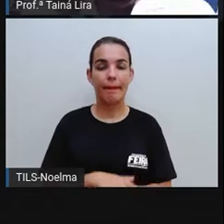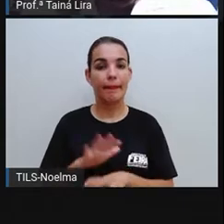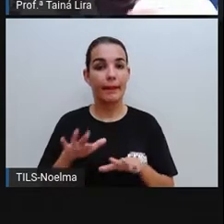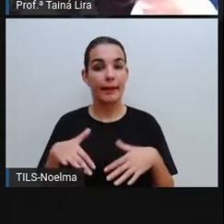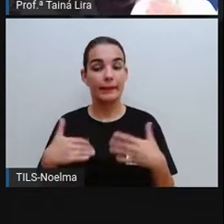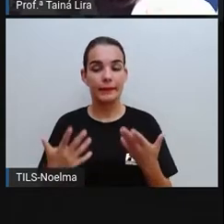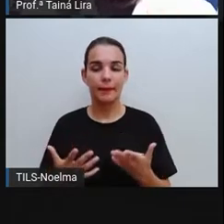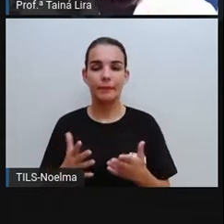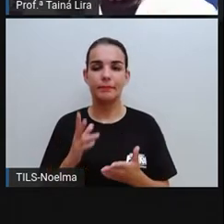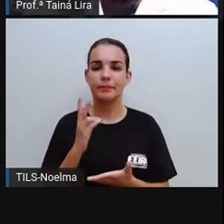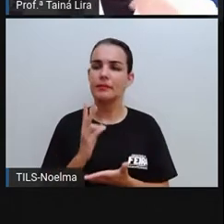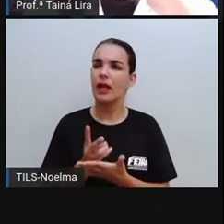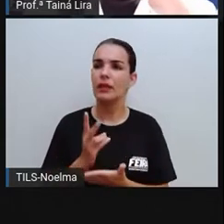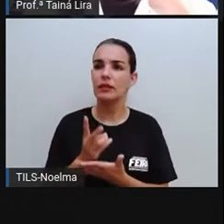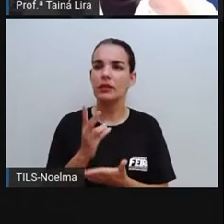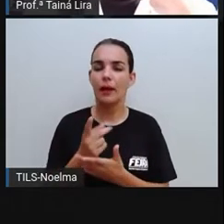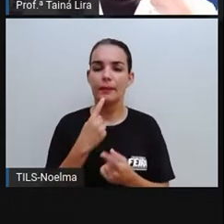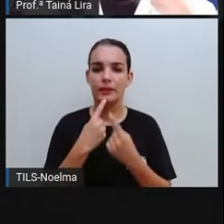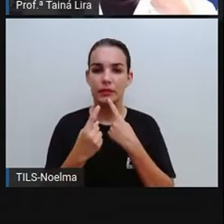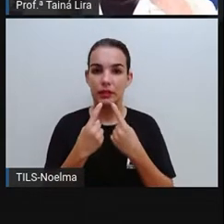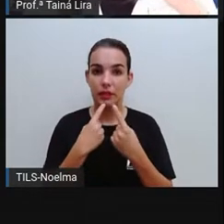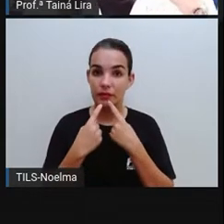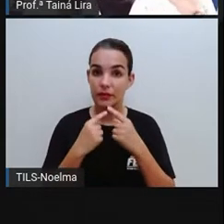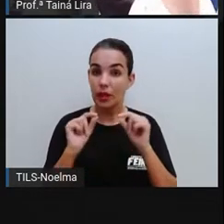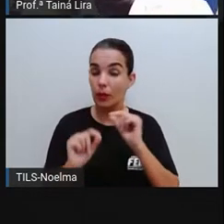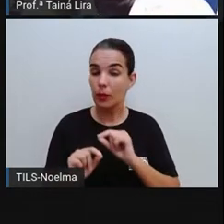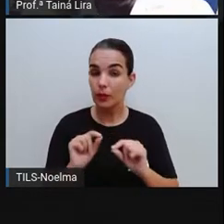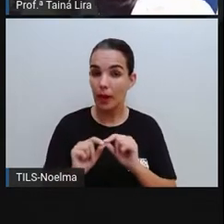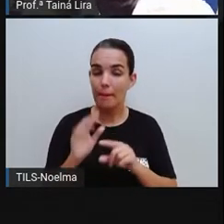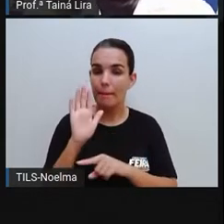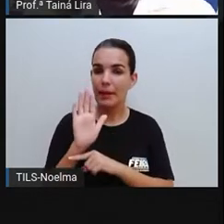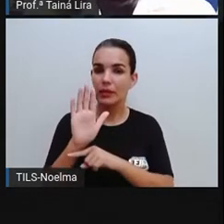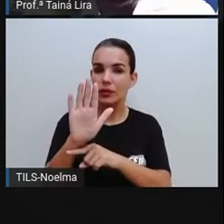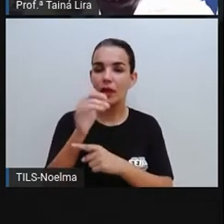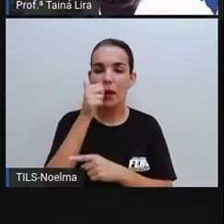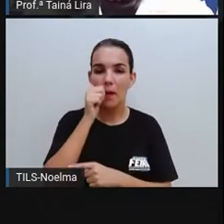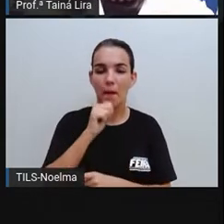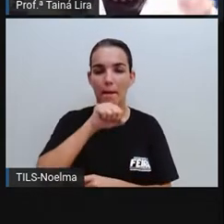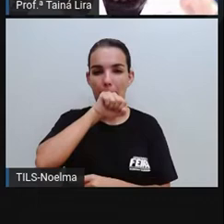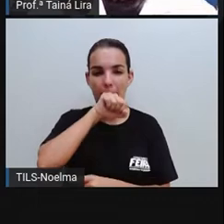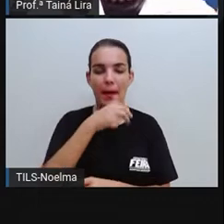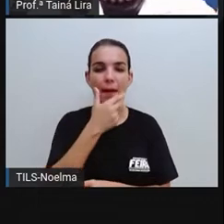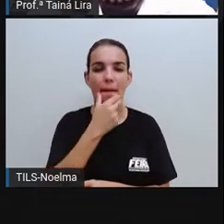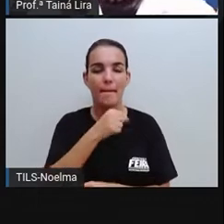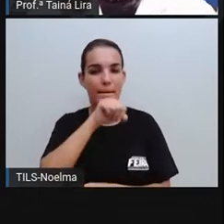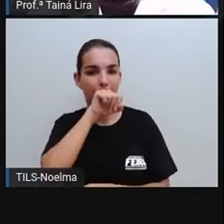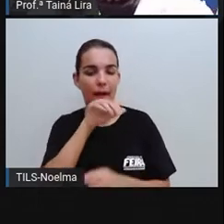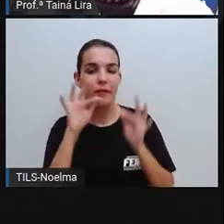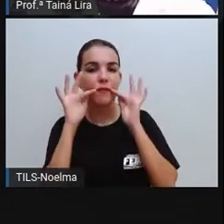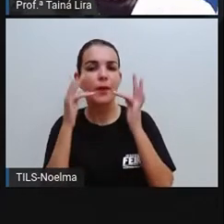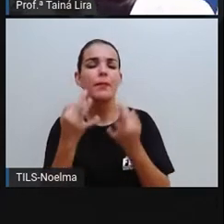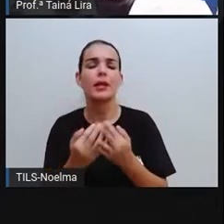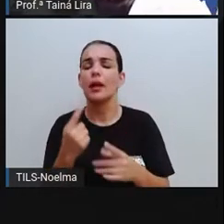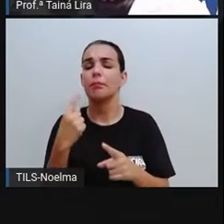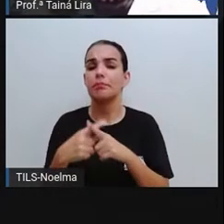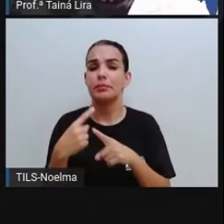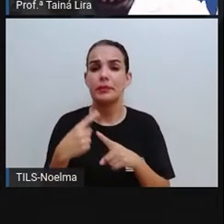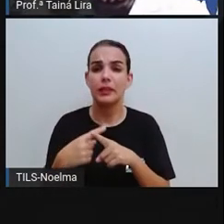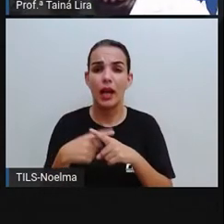Geralmente, essas entrevistas, né, são aí para os pais. Por que para os pais? Porque